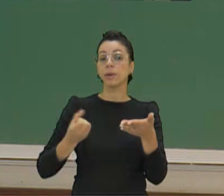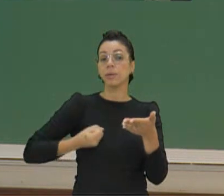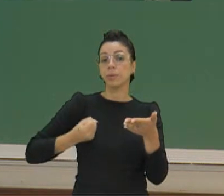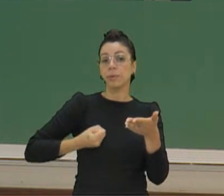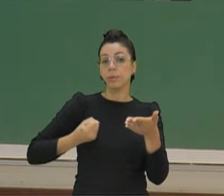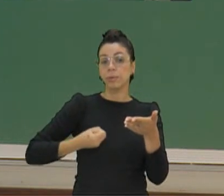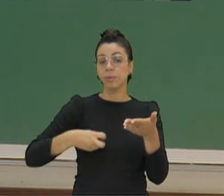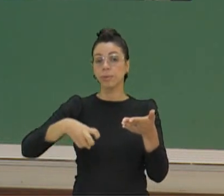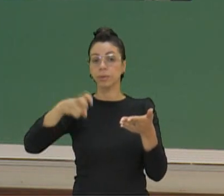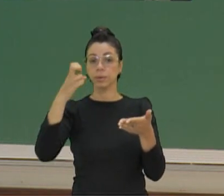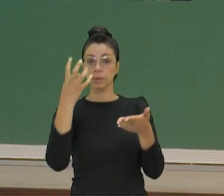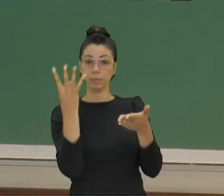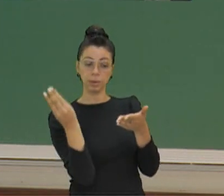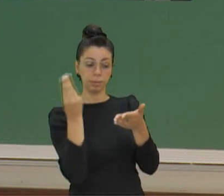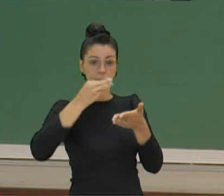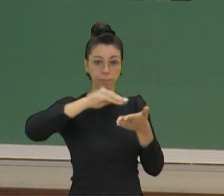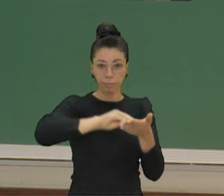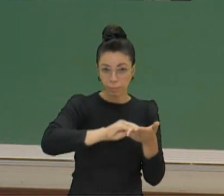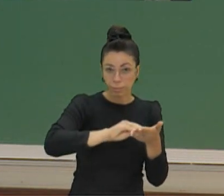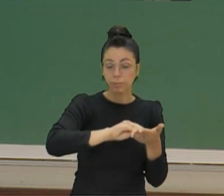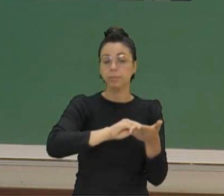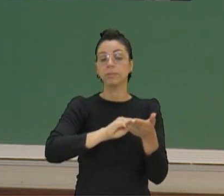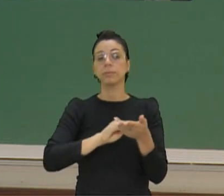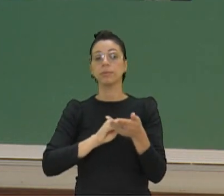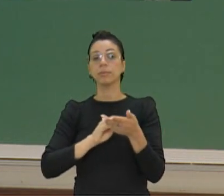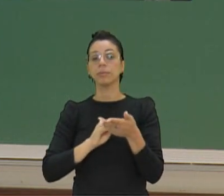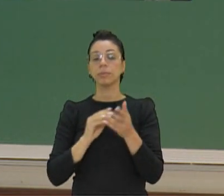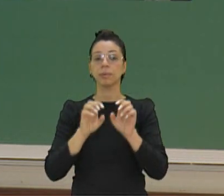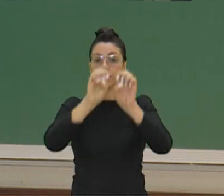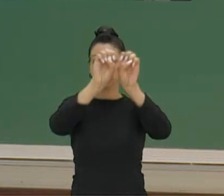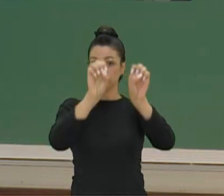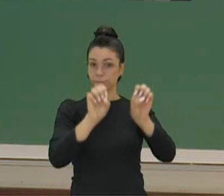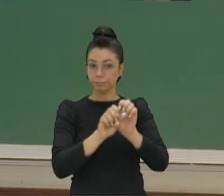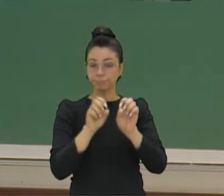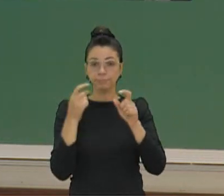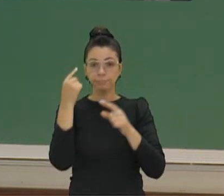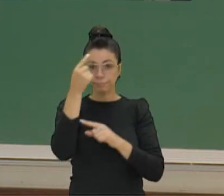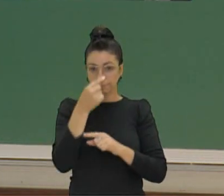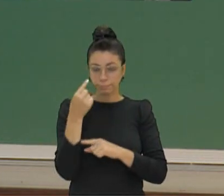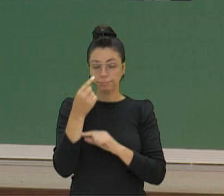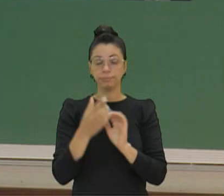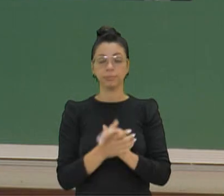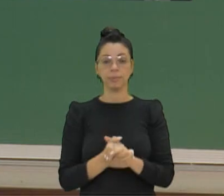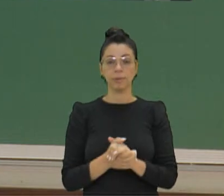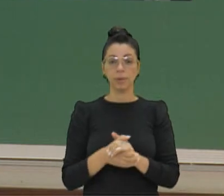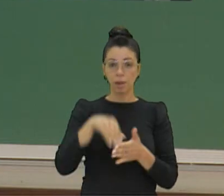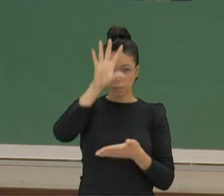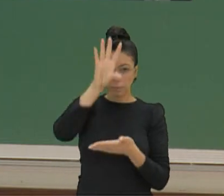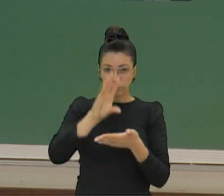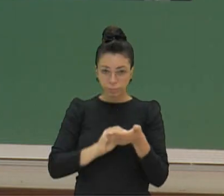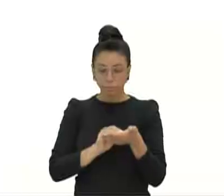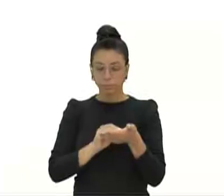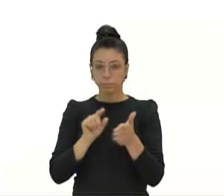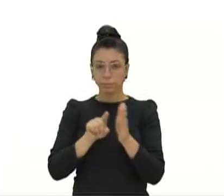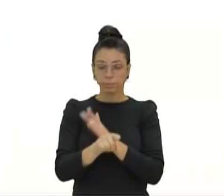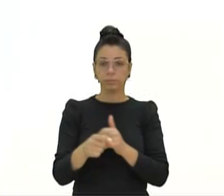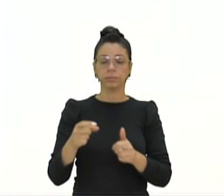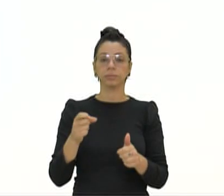aula 54, que é sobre estrutura do olho. Vamos copiar a nossa pergunta? Número